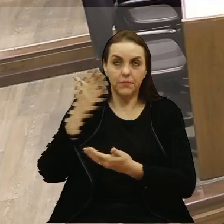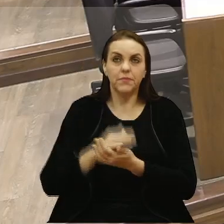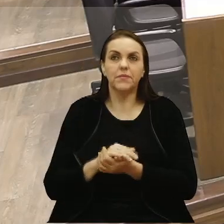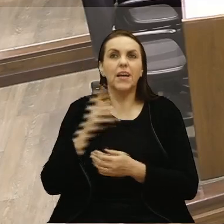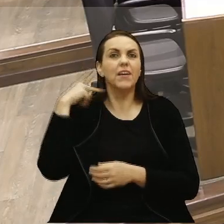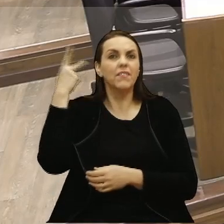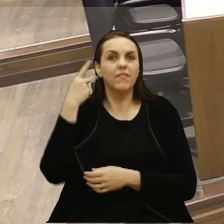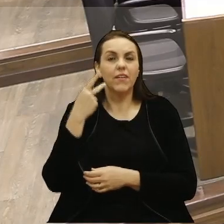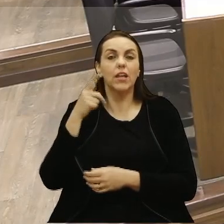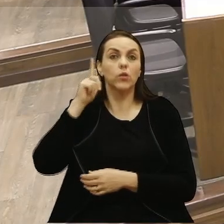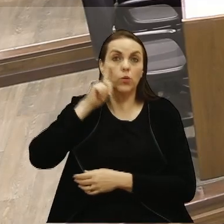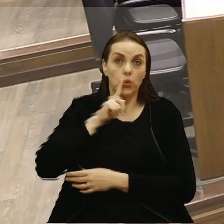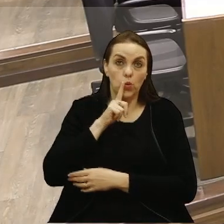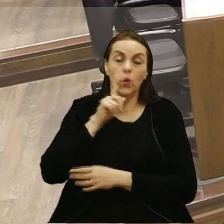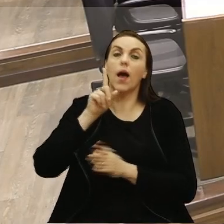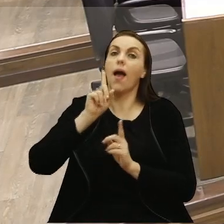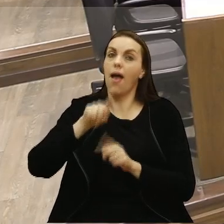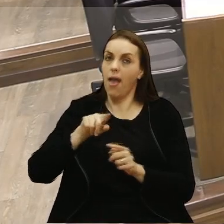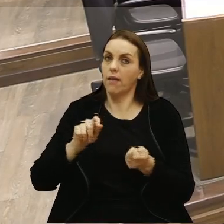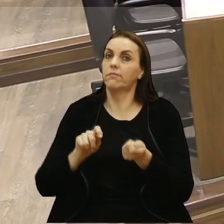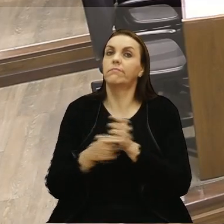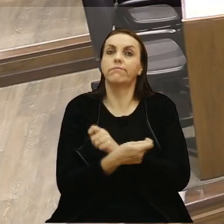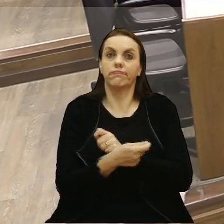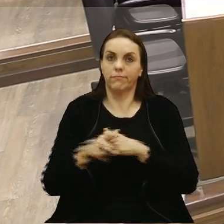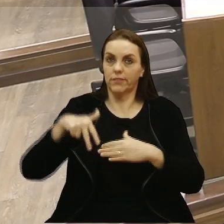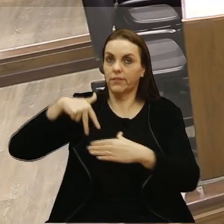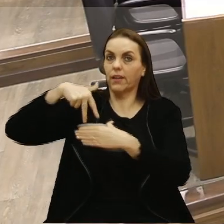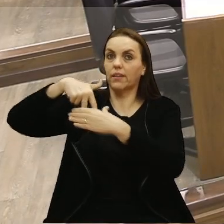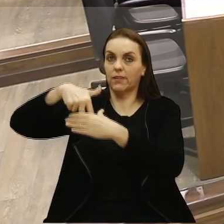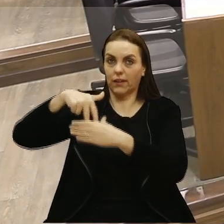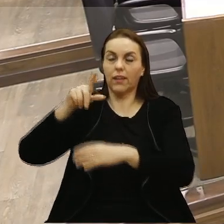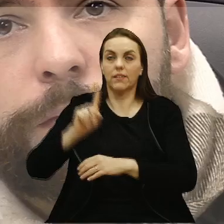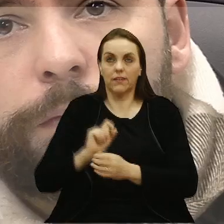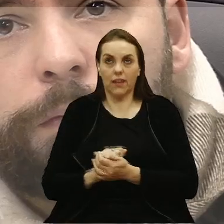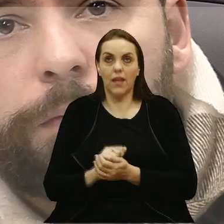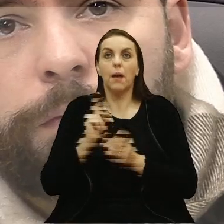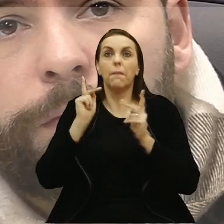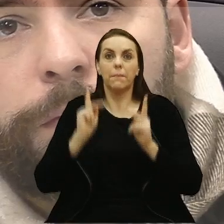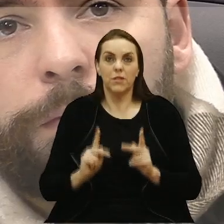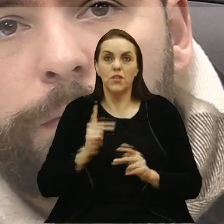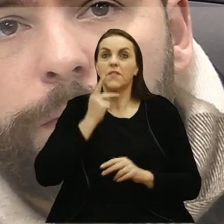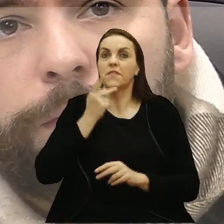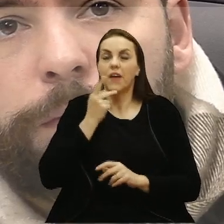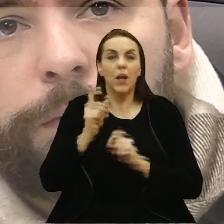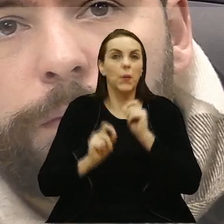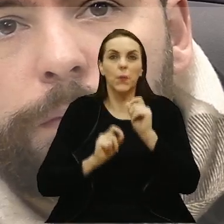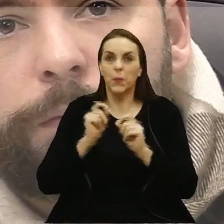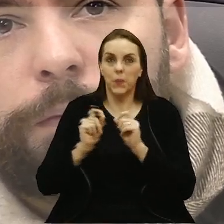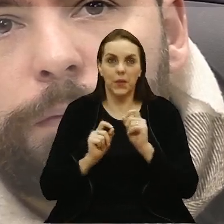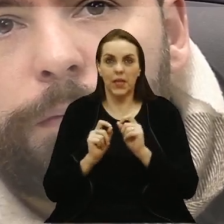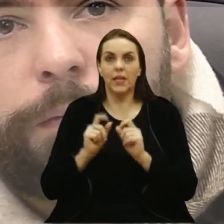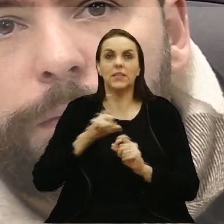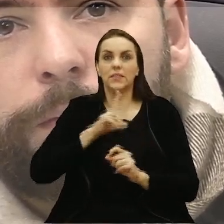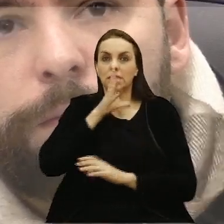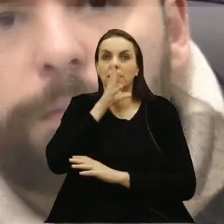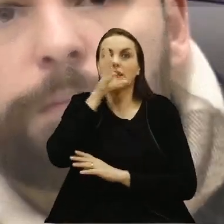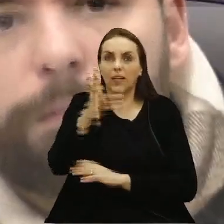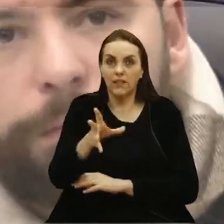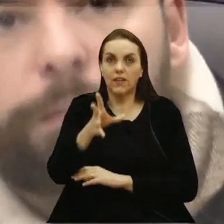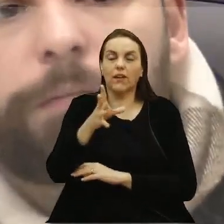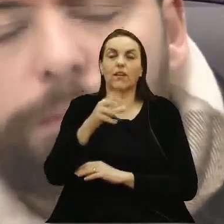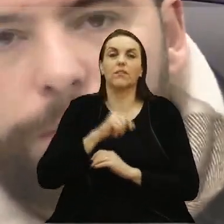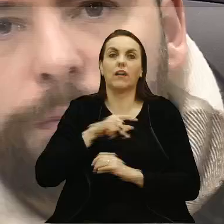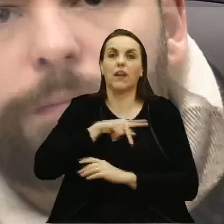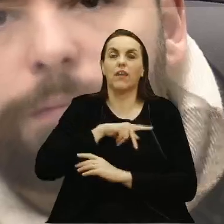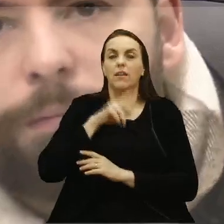um pouco distorcidas quando se vai para a tribuna dessa Câmara, quando as pessoas dizem que a gente, né, acusa o prefeito da cidade de